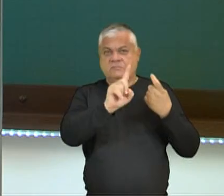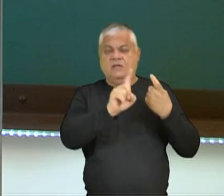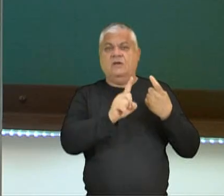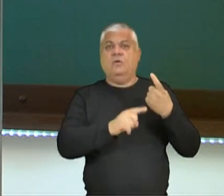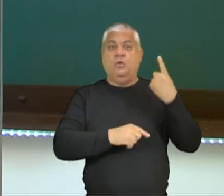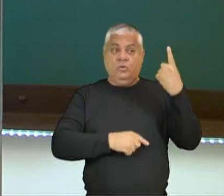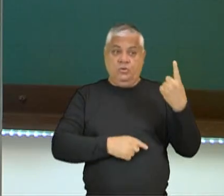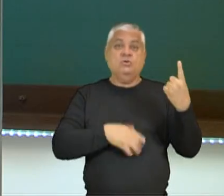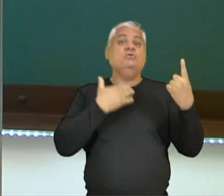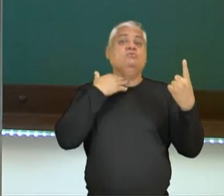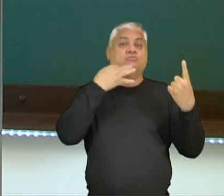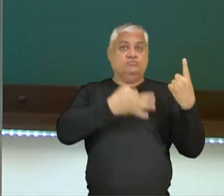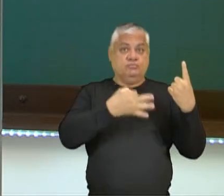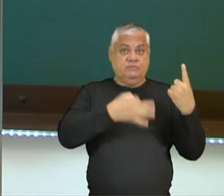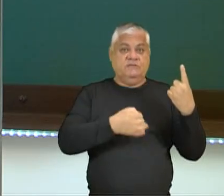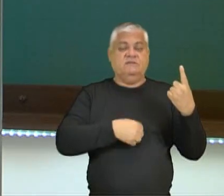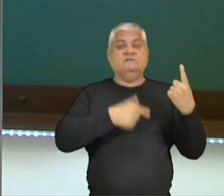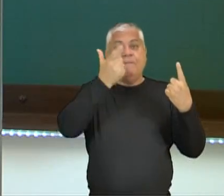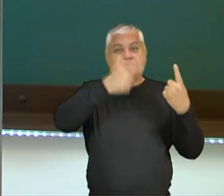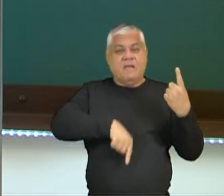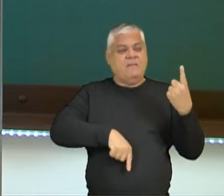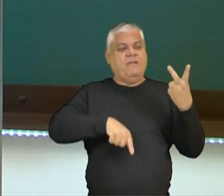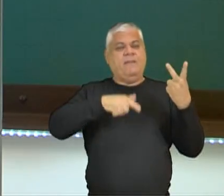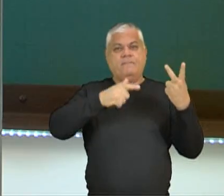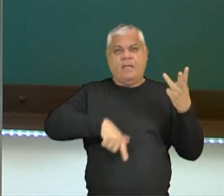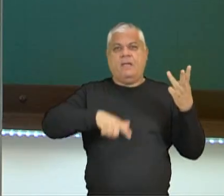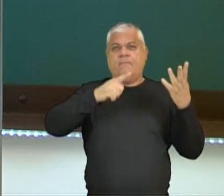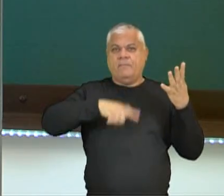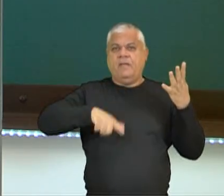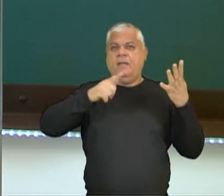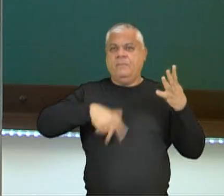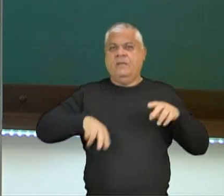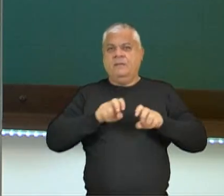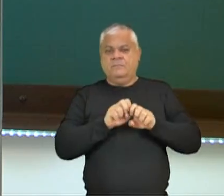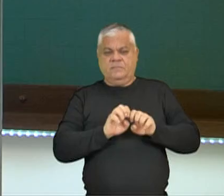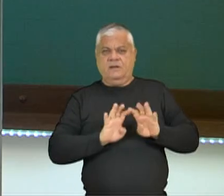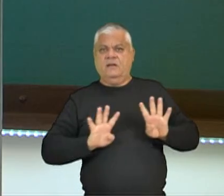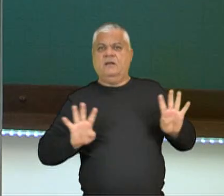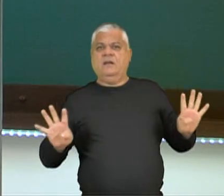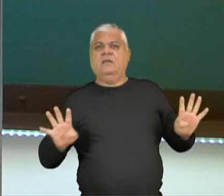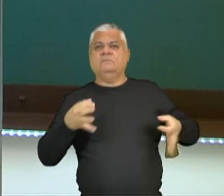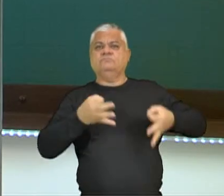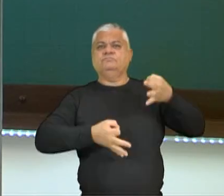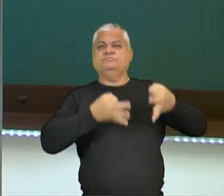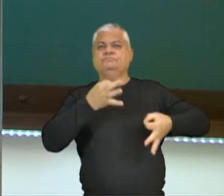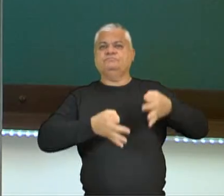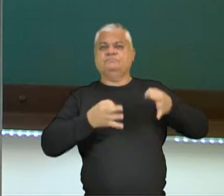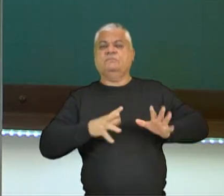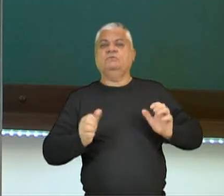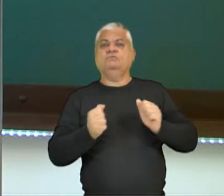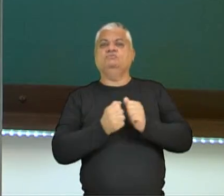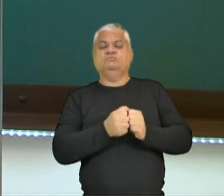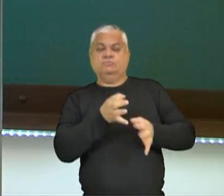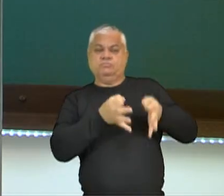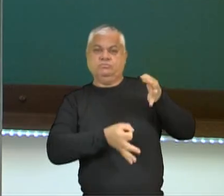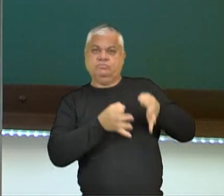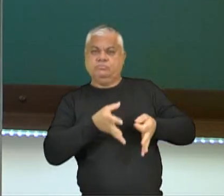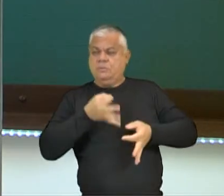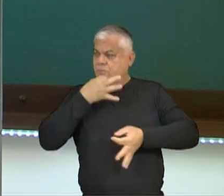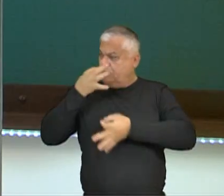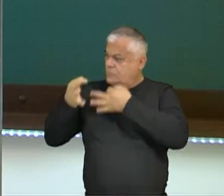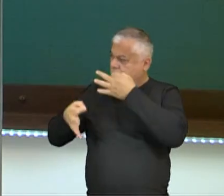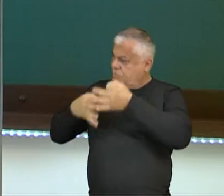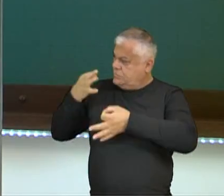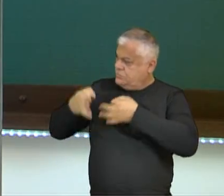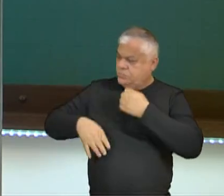vai dar o veredito final e vai proferir a sentença, mas sim são várias pessoas que vão juntas fazerem o julgamento.